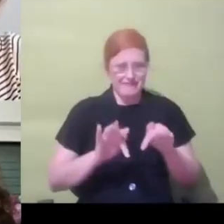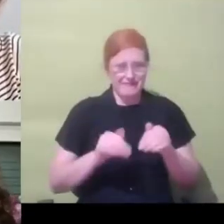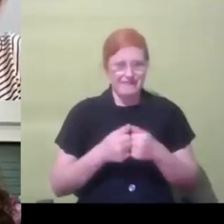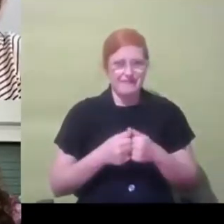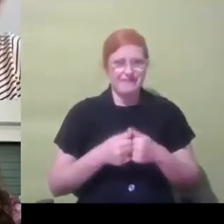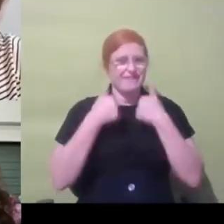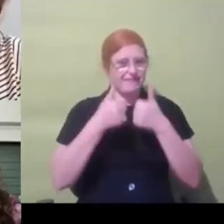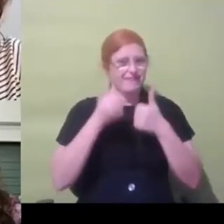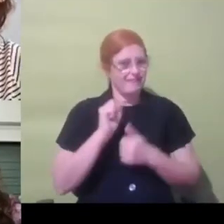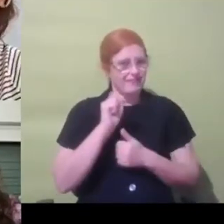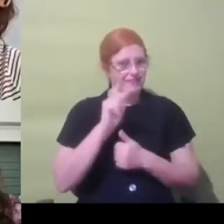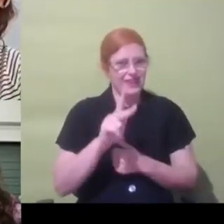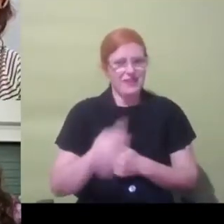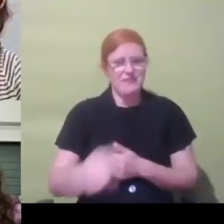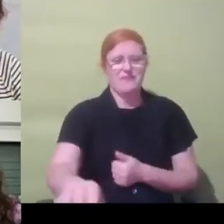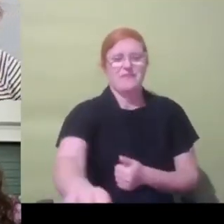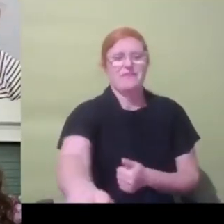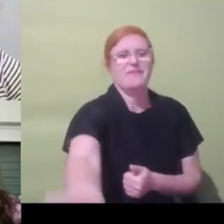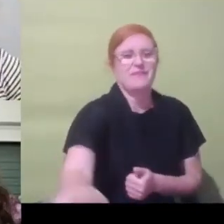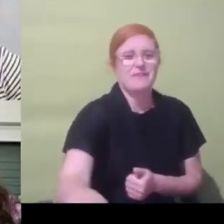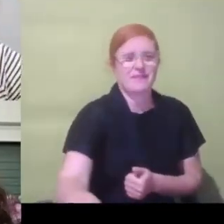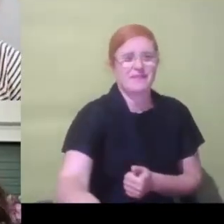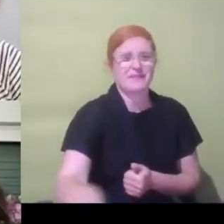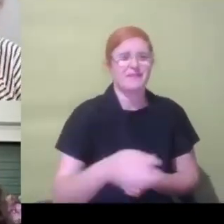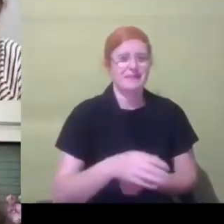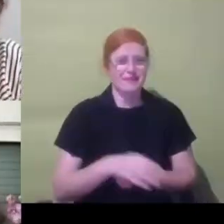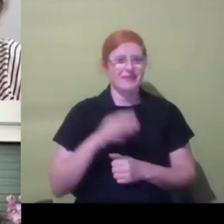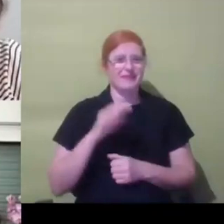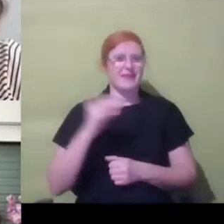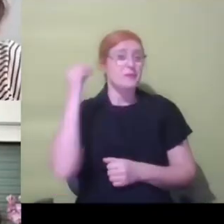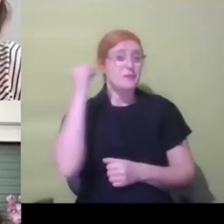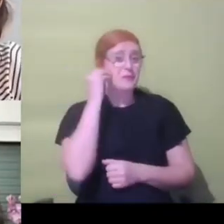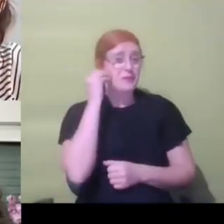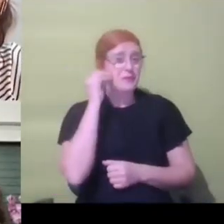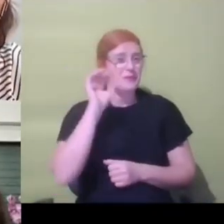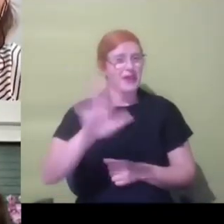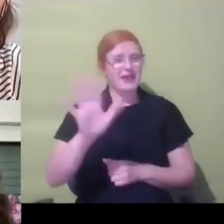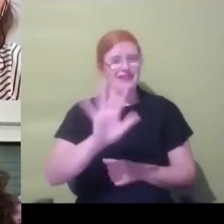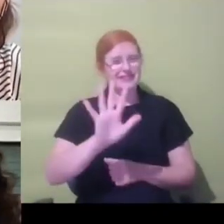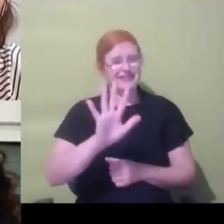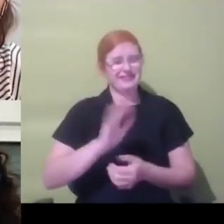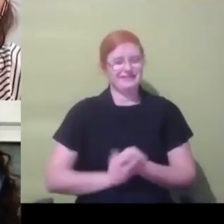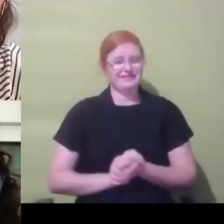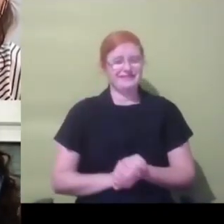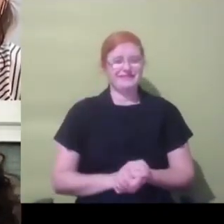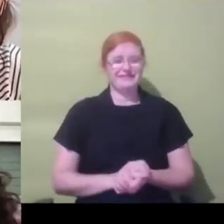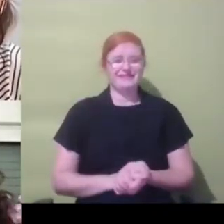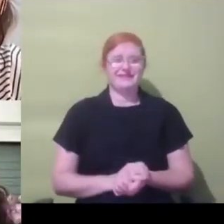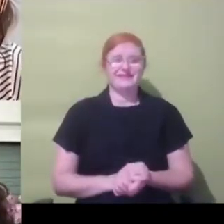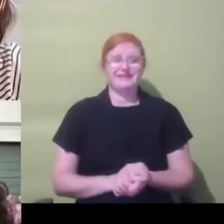final. Tá bom. Tá Beleza. bom? Beleza, até mais tarde. Beijo, Malu. Beijos, tchau.